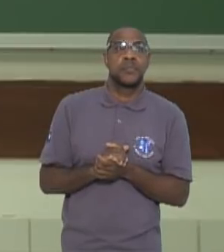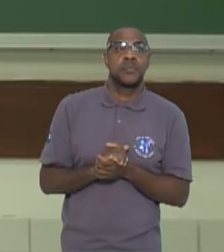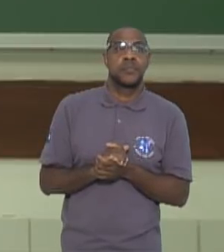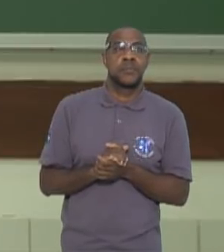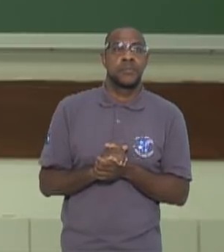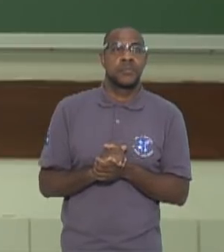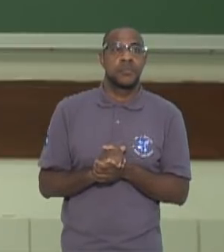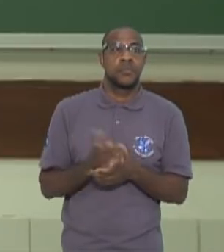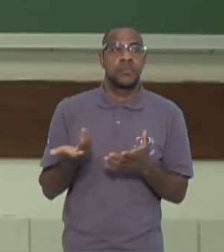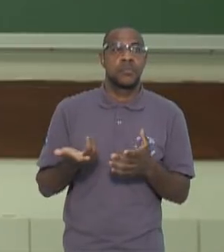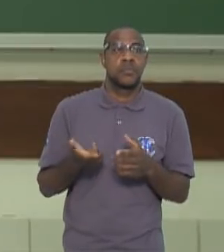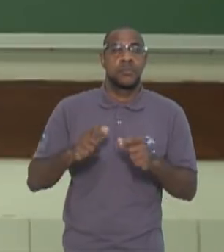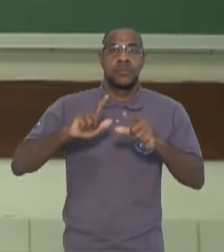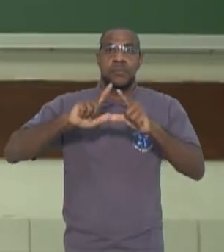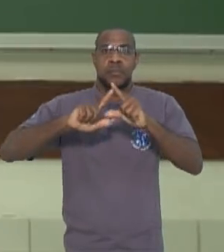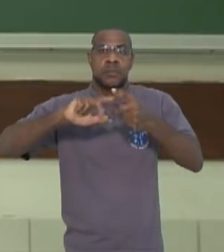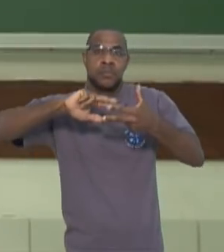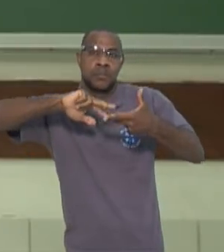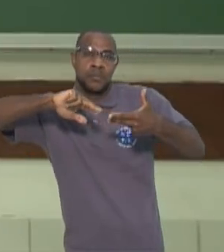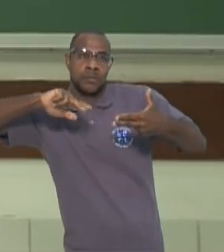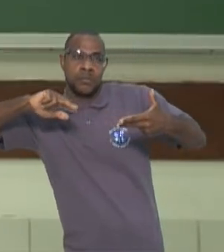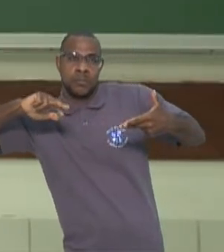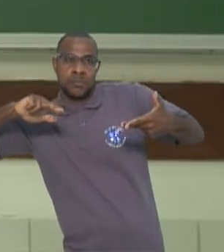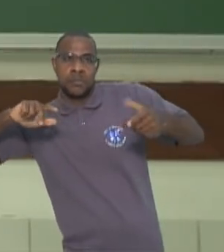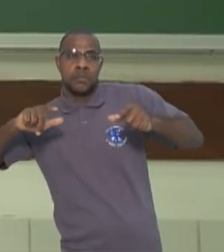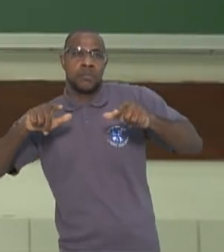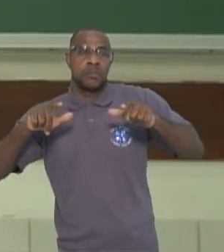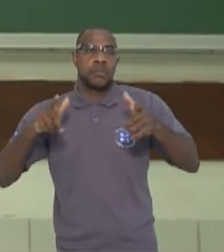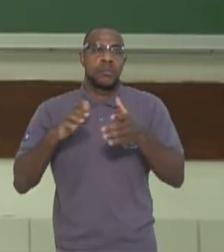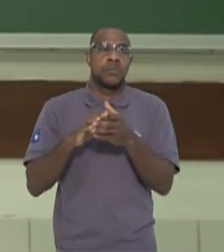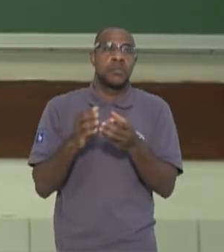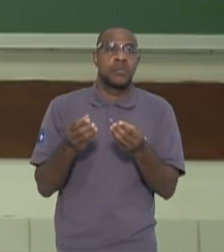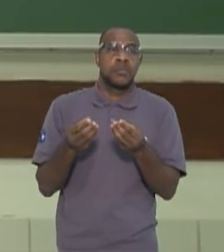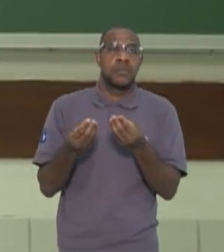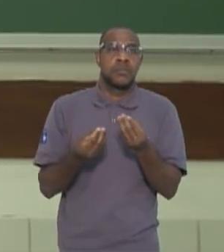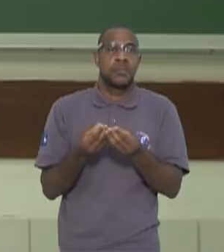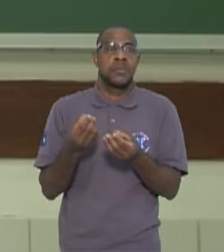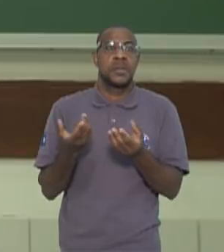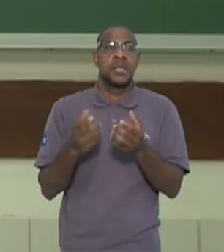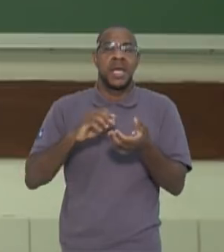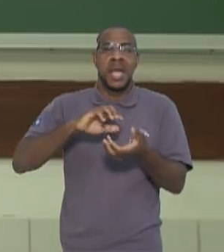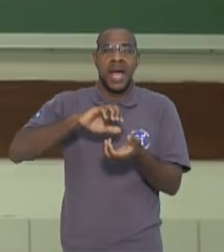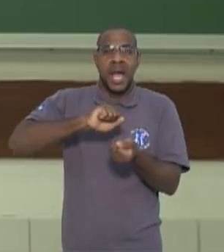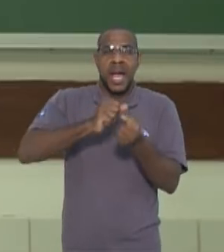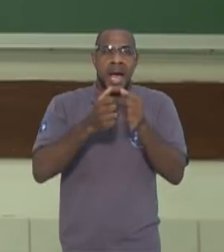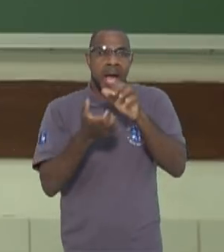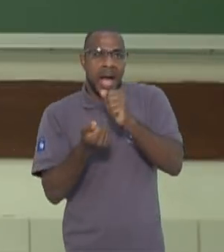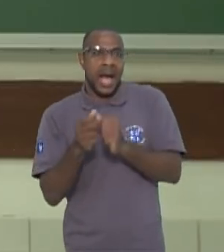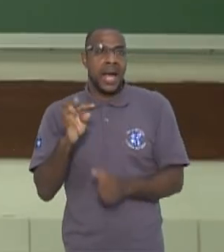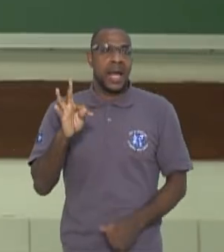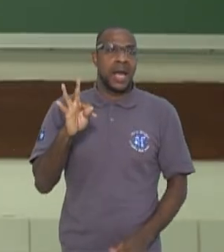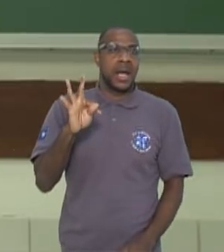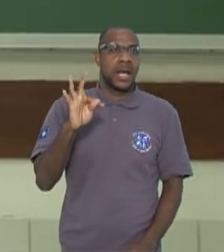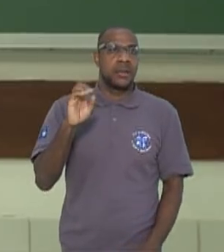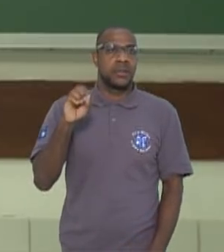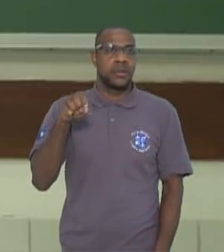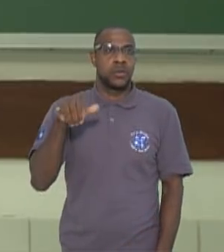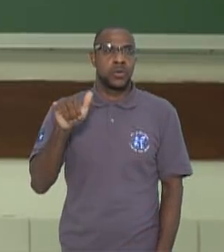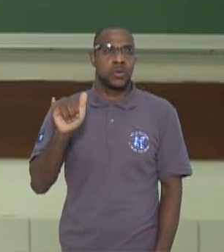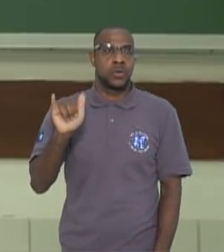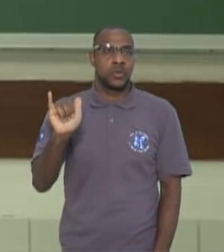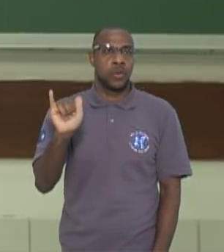formas tridimensionais, Toy Art e Muirakitas. Já vão entender o que são